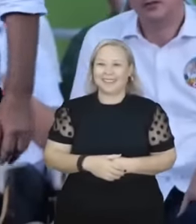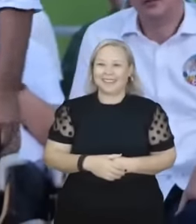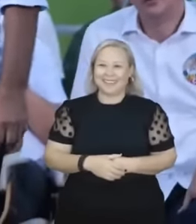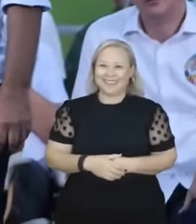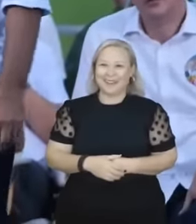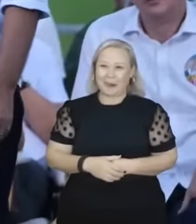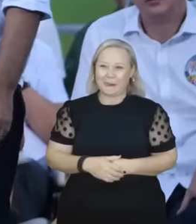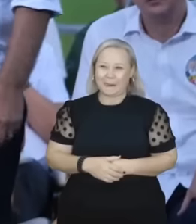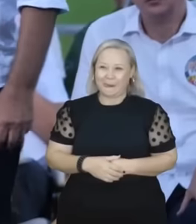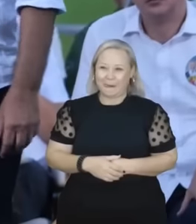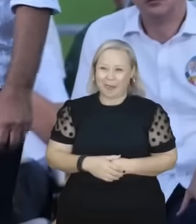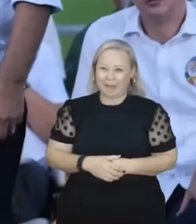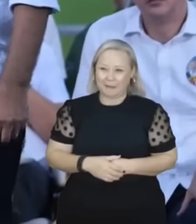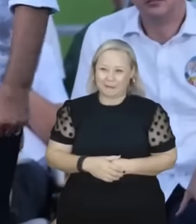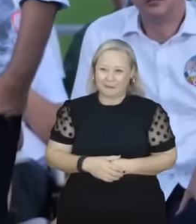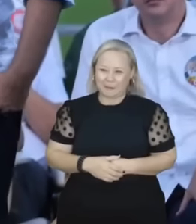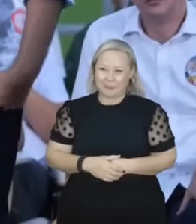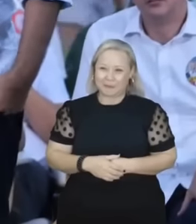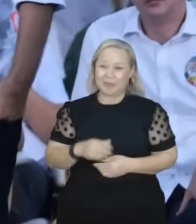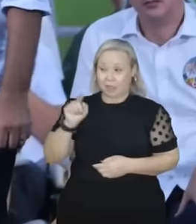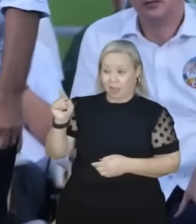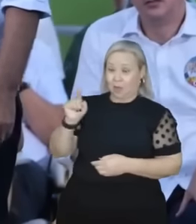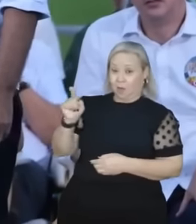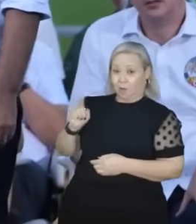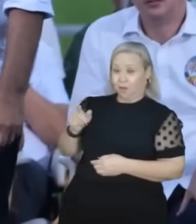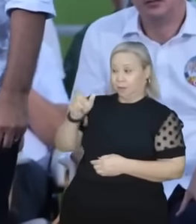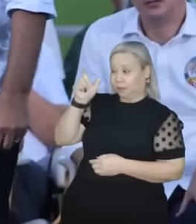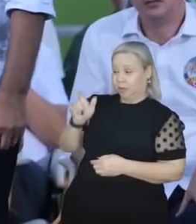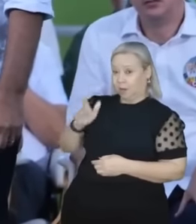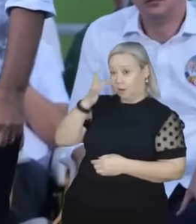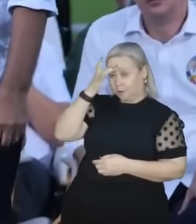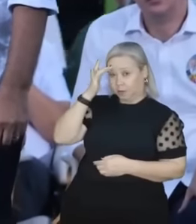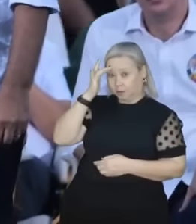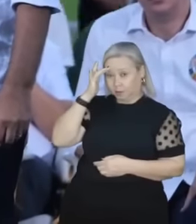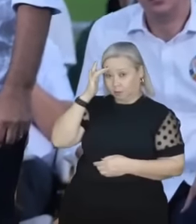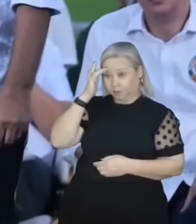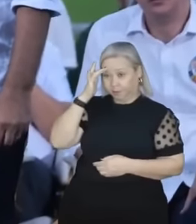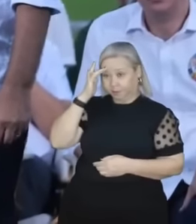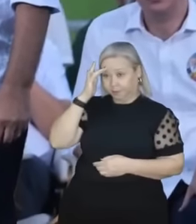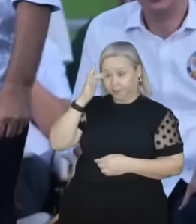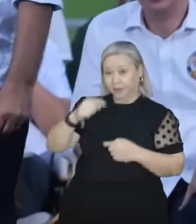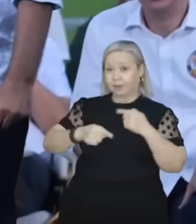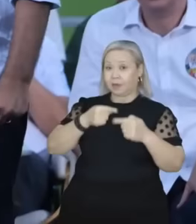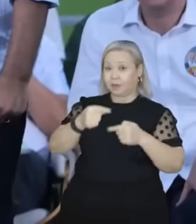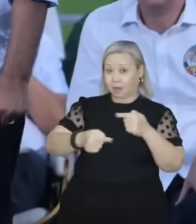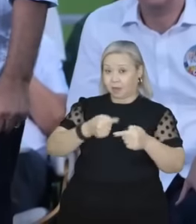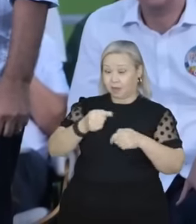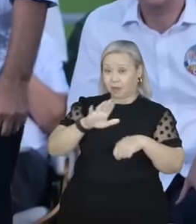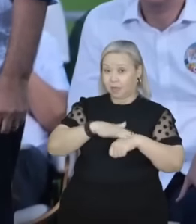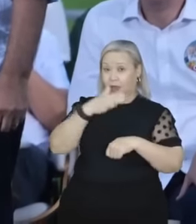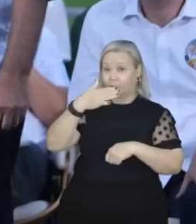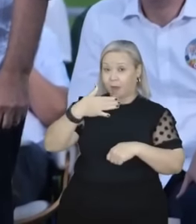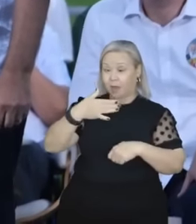é um cara que está herdando a mais exitosa